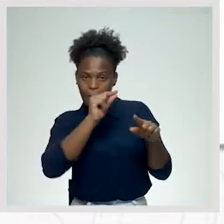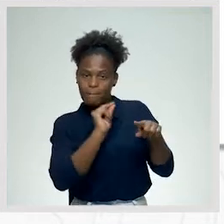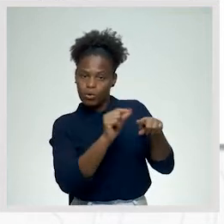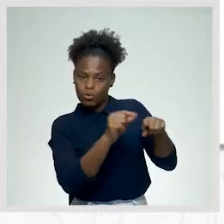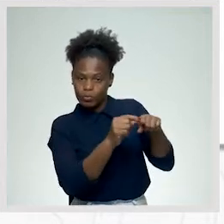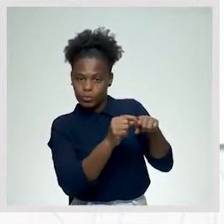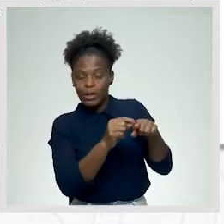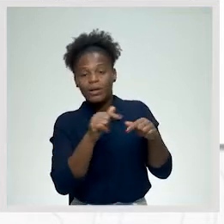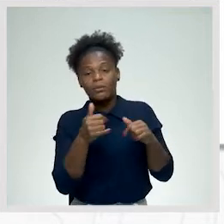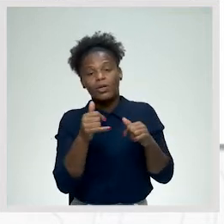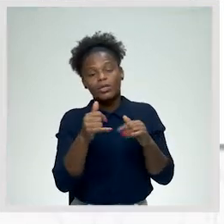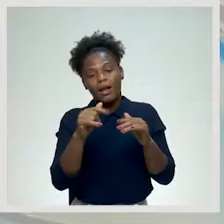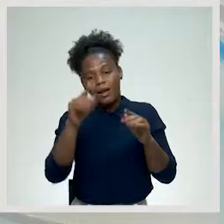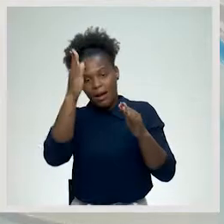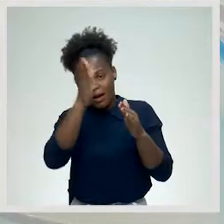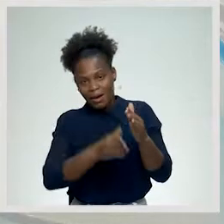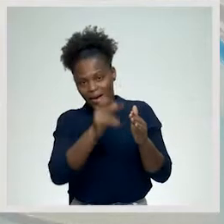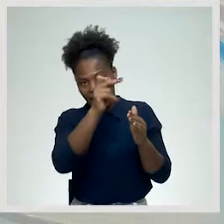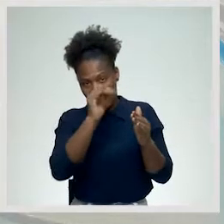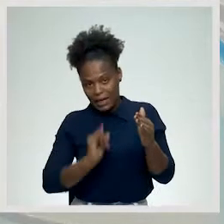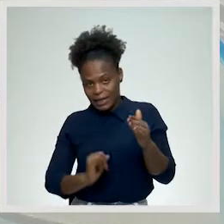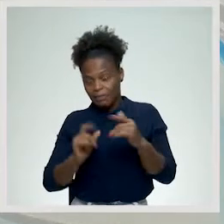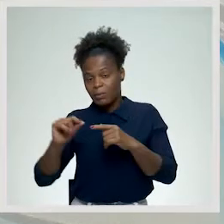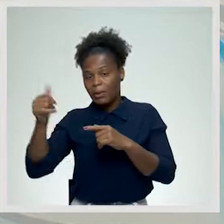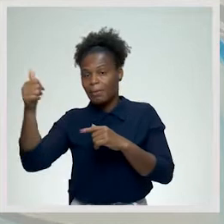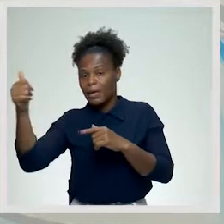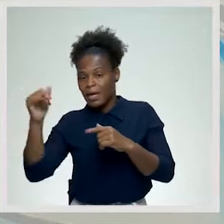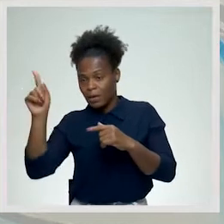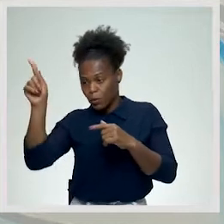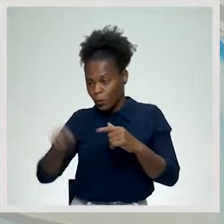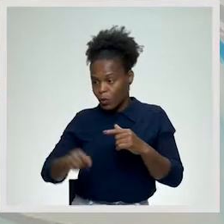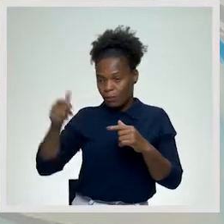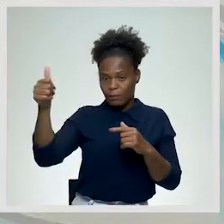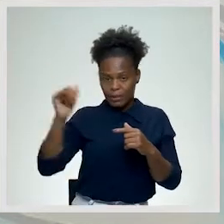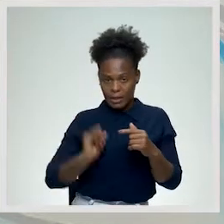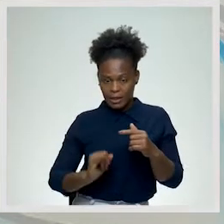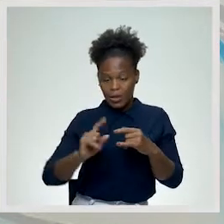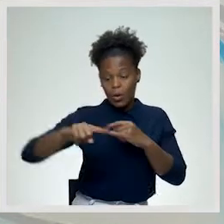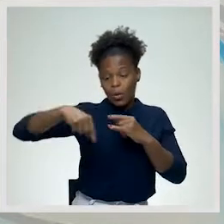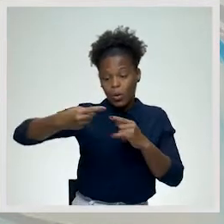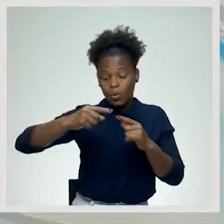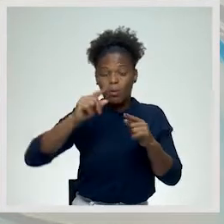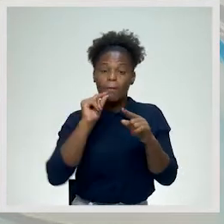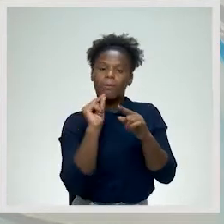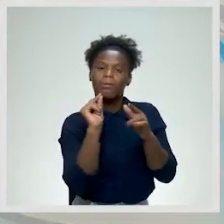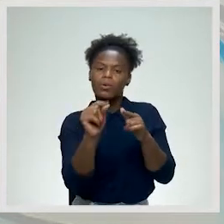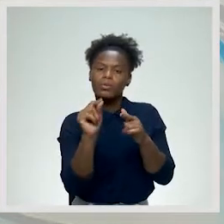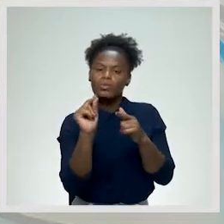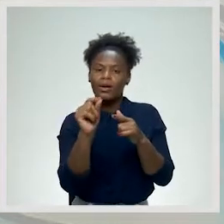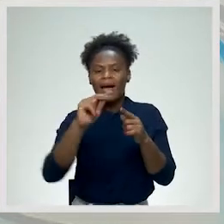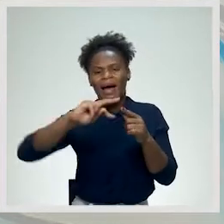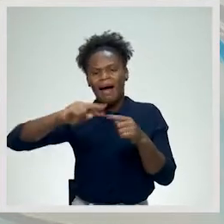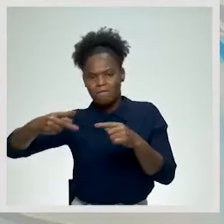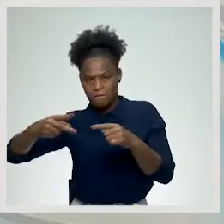e BI. Mas trouxemos um outro ângulo, o ângulo alfa.